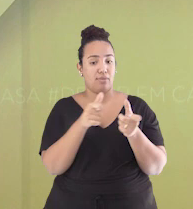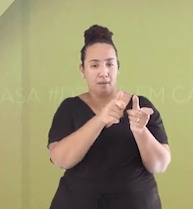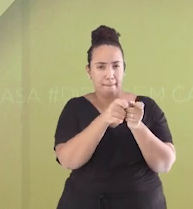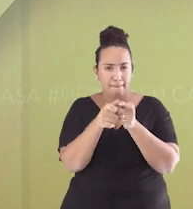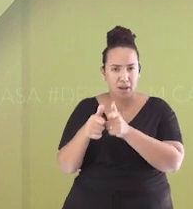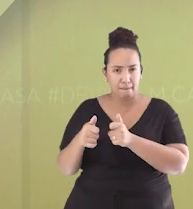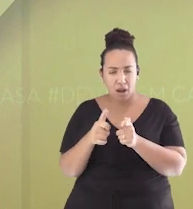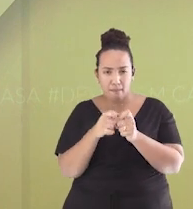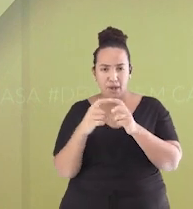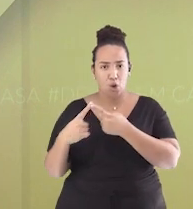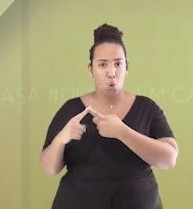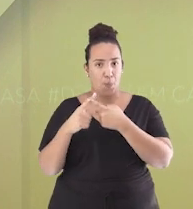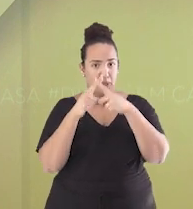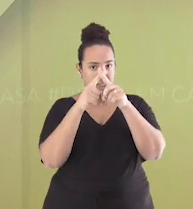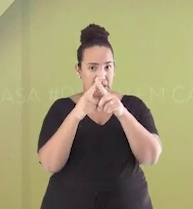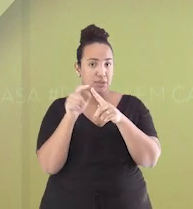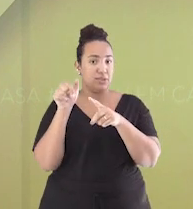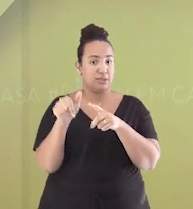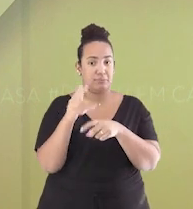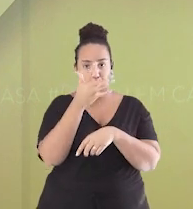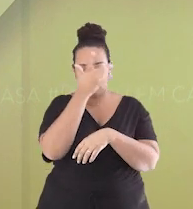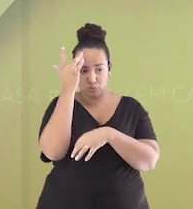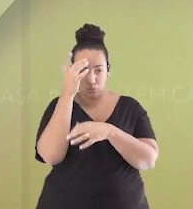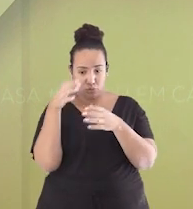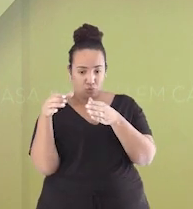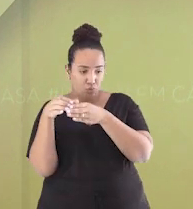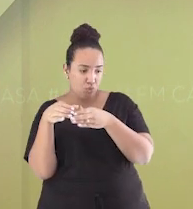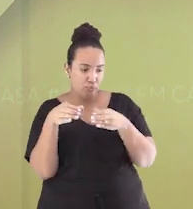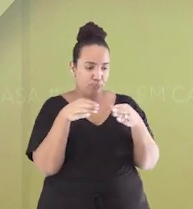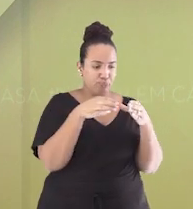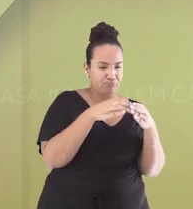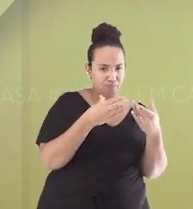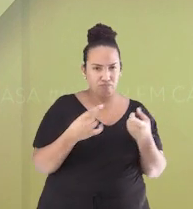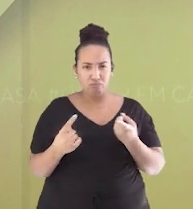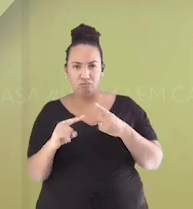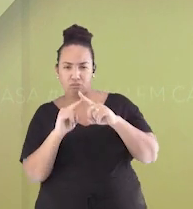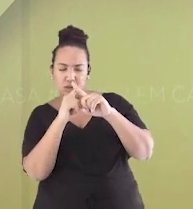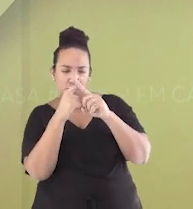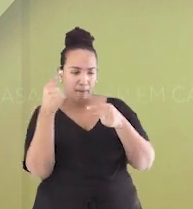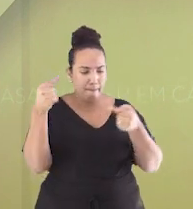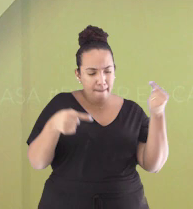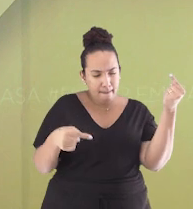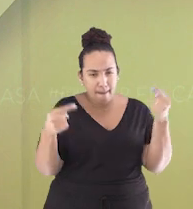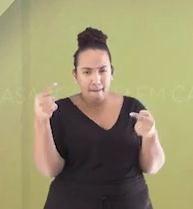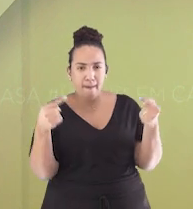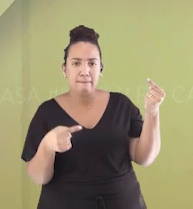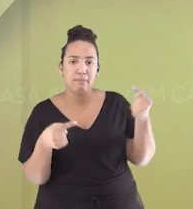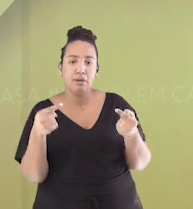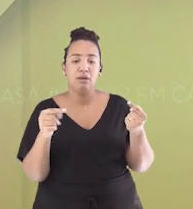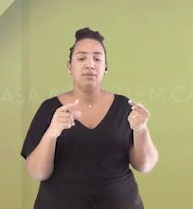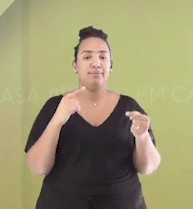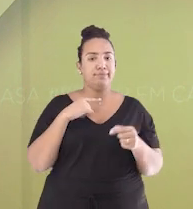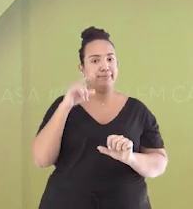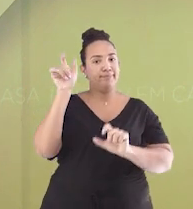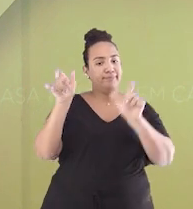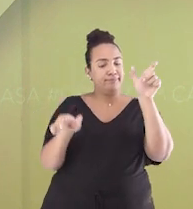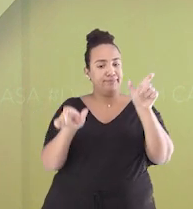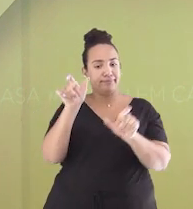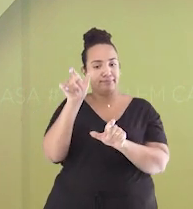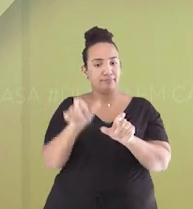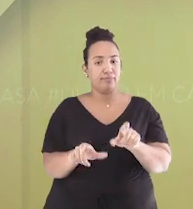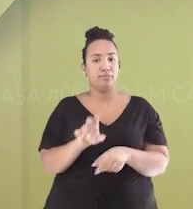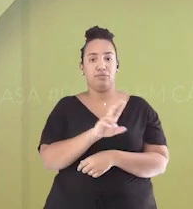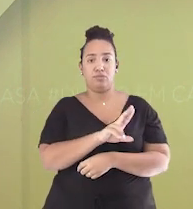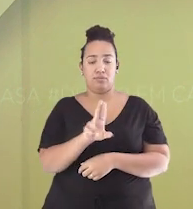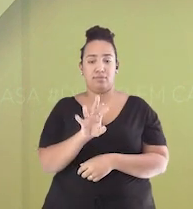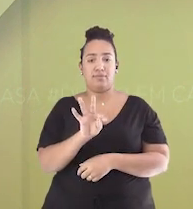jogos competitivos, os quais jogadores formam equipes e enfrentam outros jogadores. Existem personagens